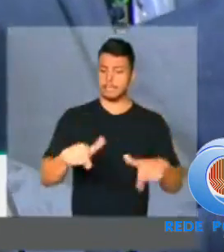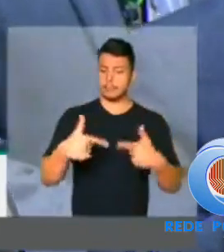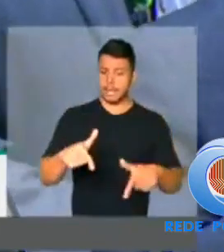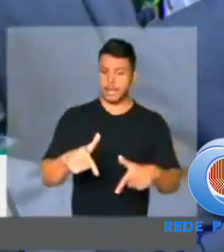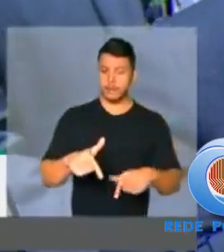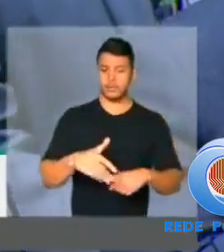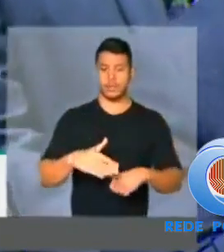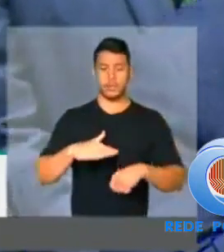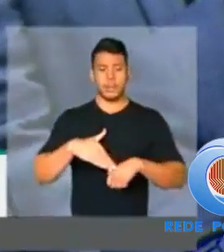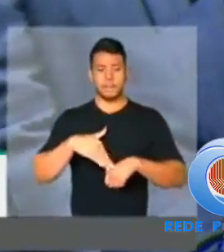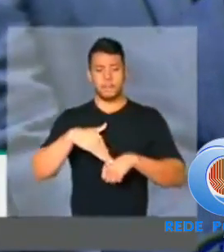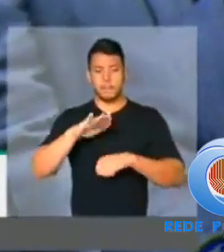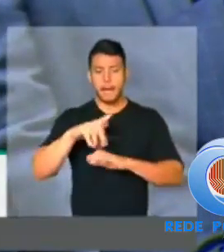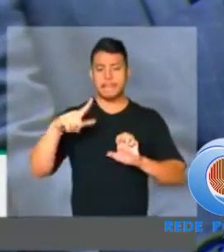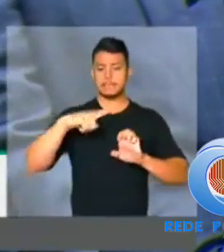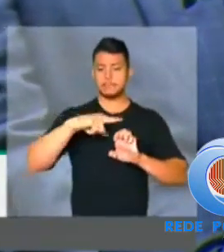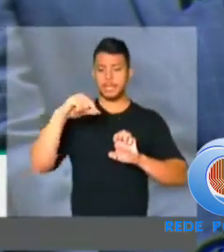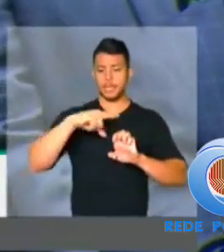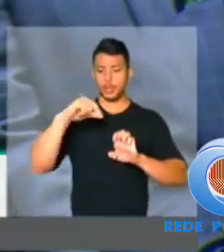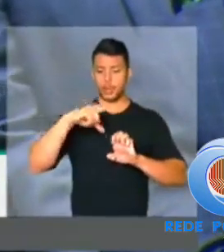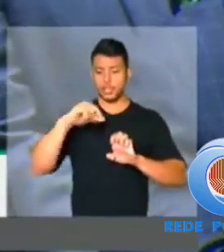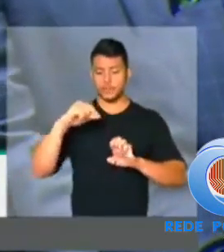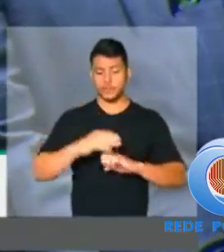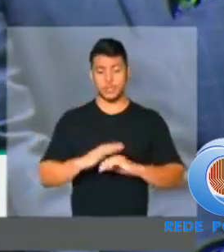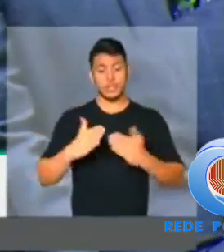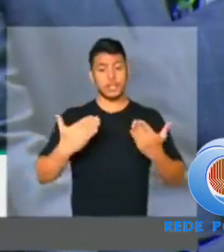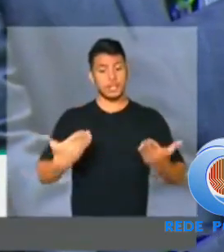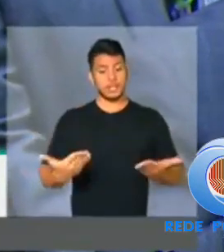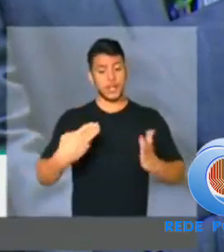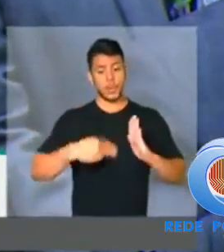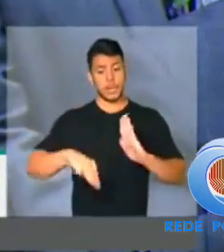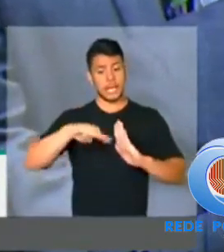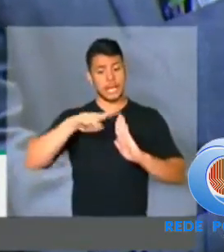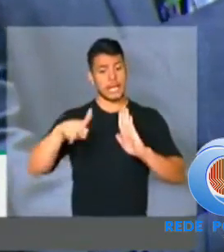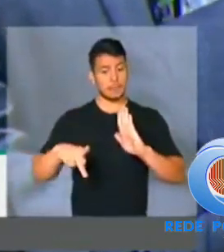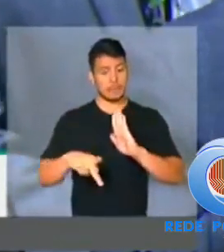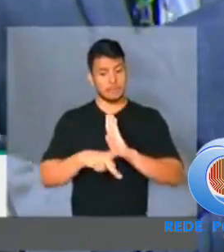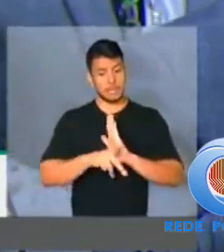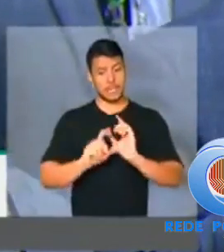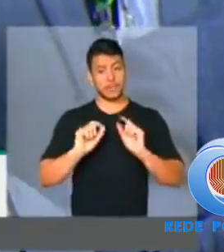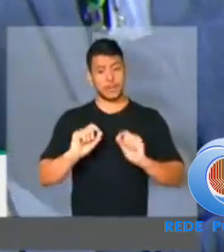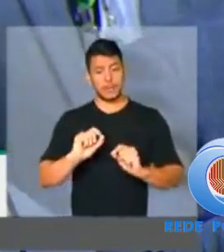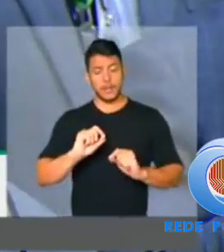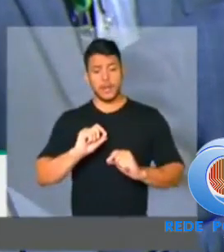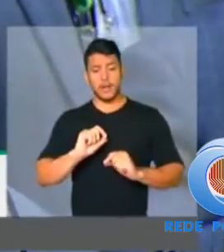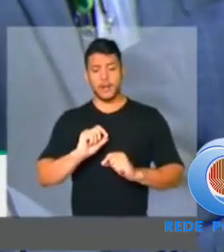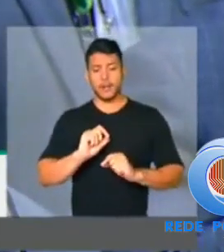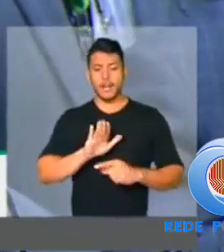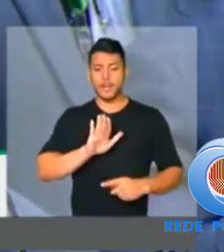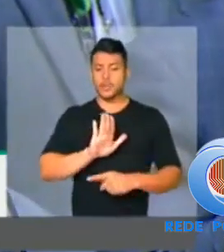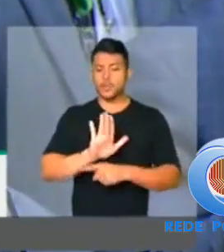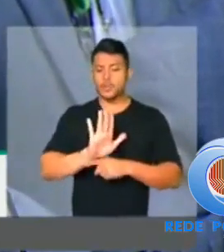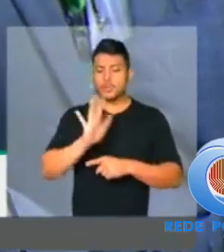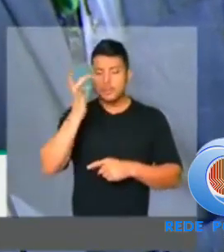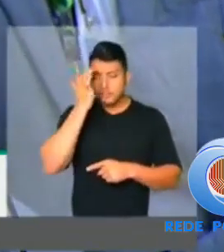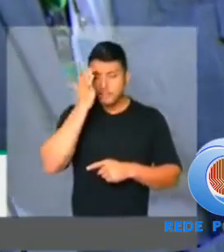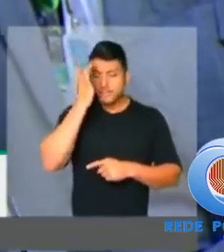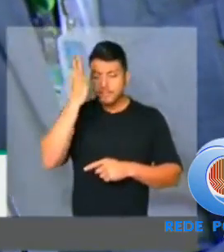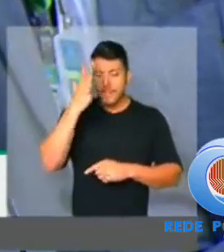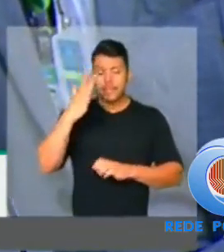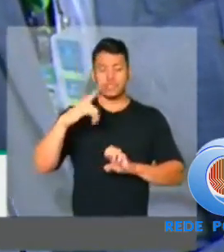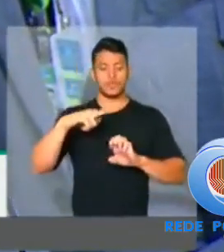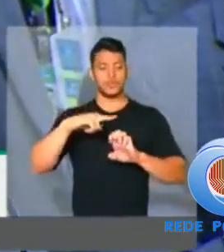do trabalho, do empreendedorismo. Essa medida provisória é aquela que facilita o